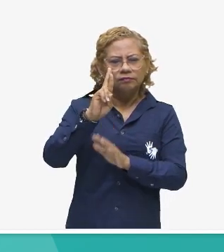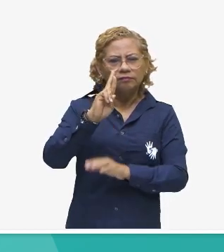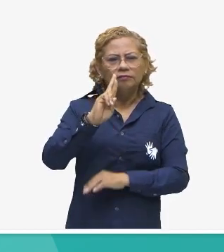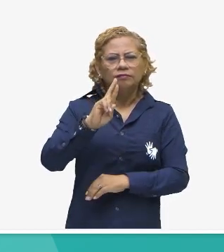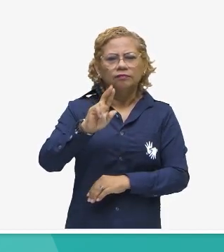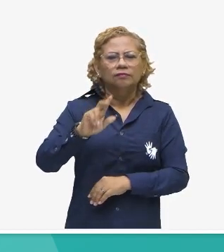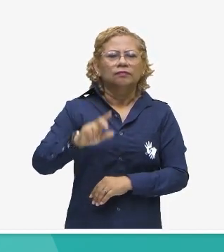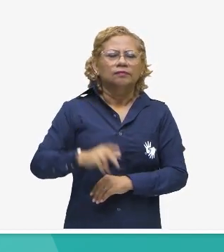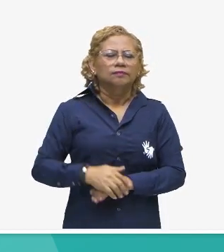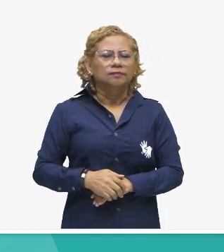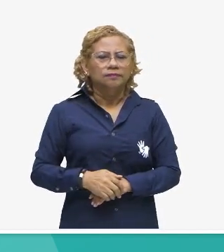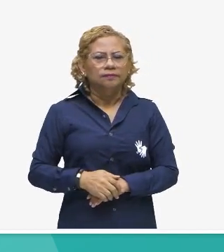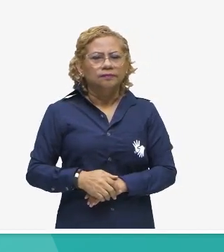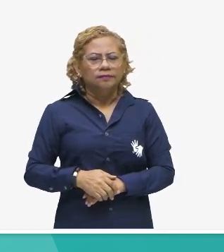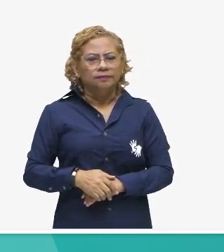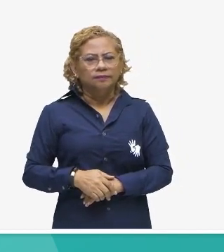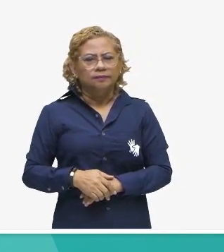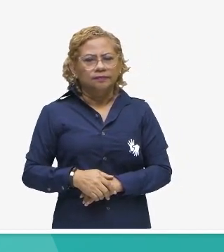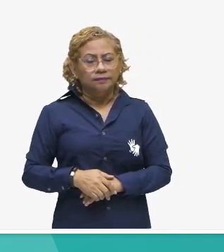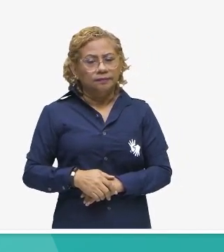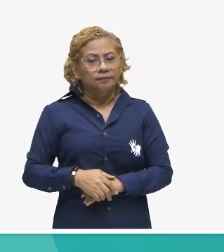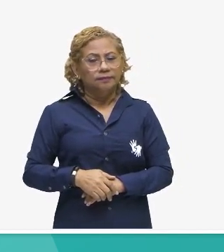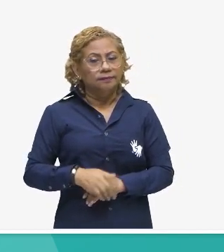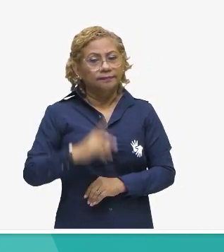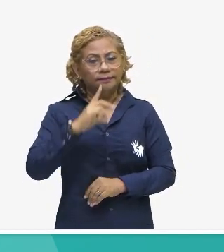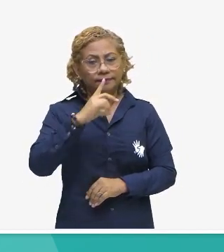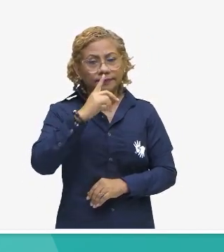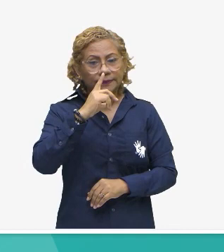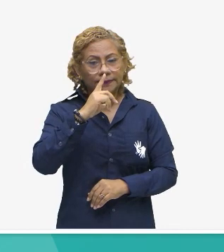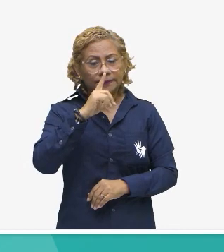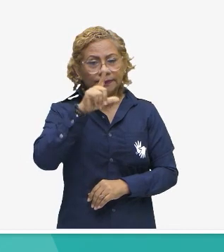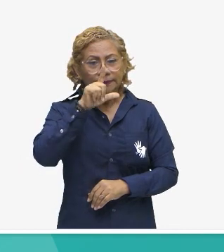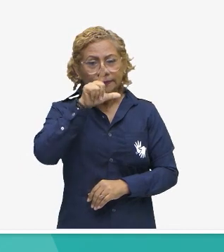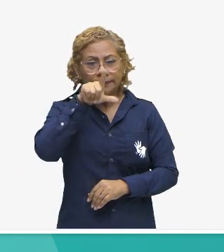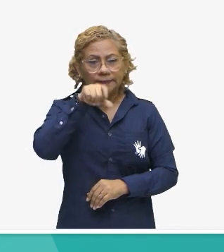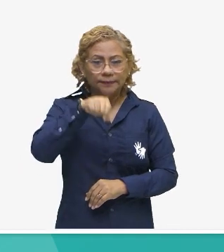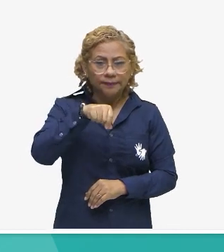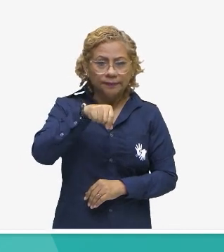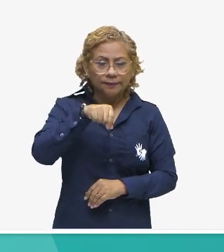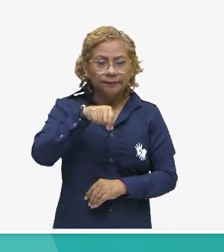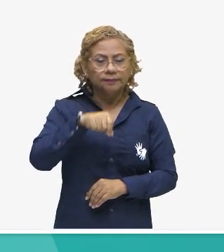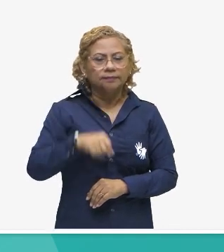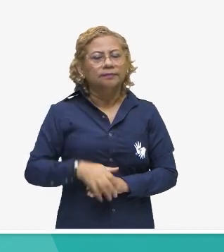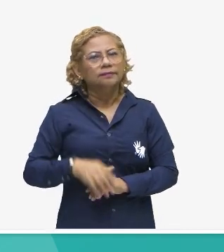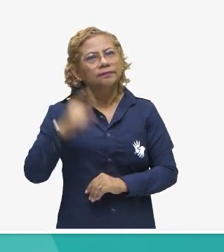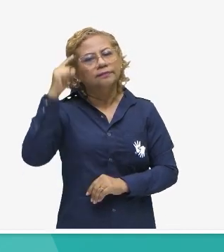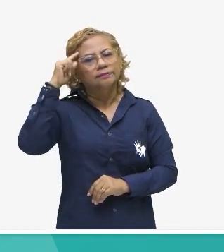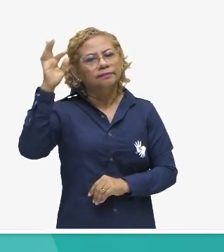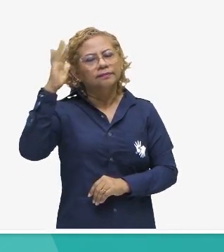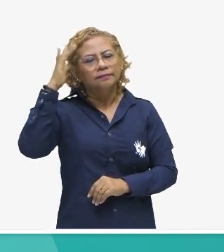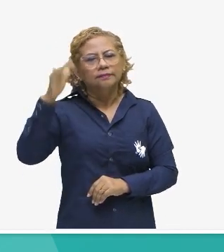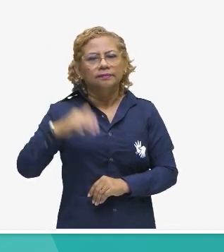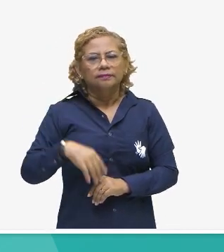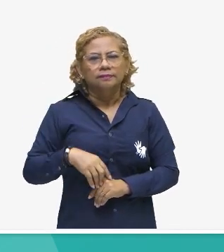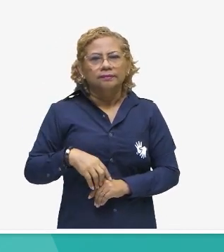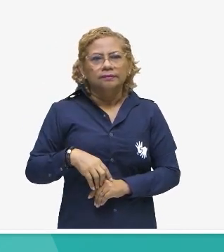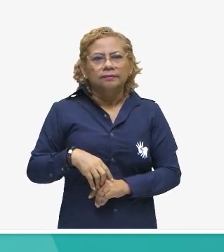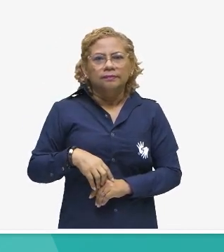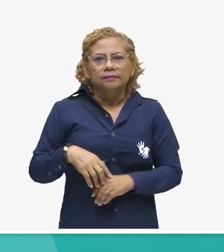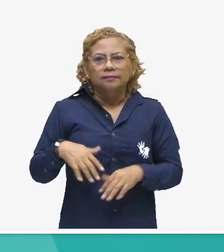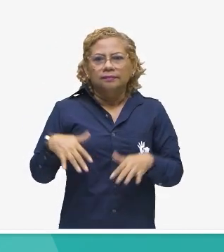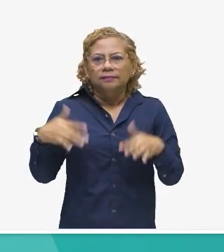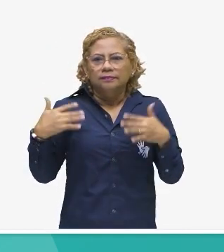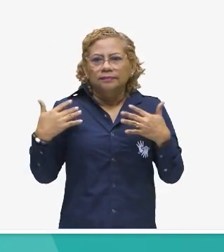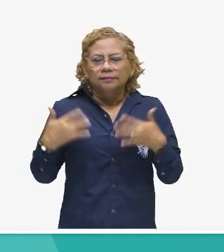e viverei como um nababo. Assim pensando, matou a gança, abriu-lhe a barriga